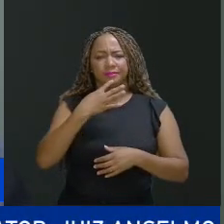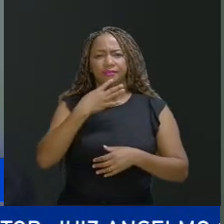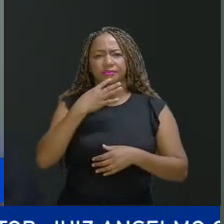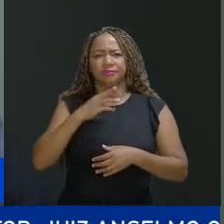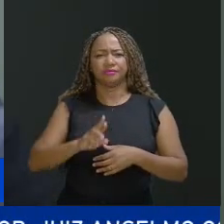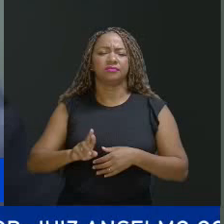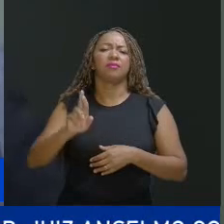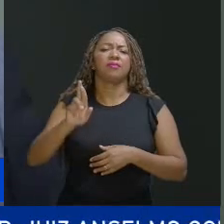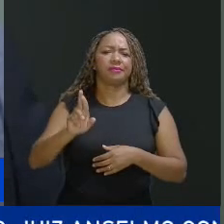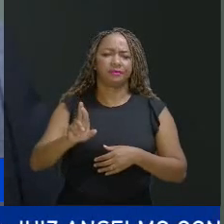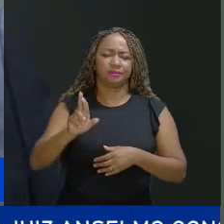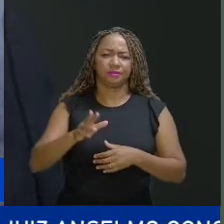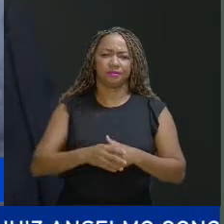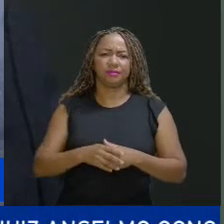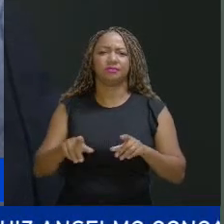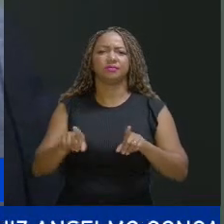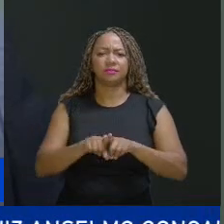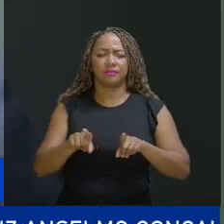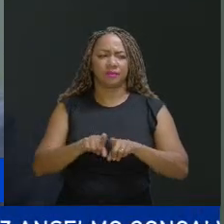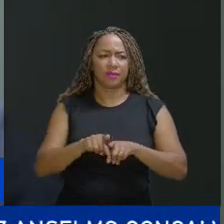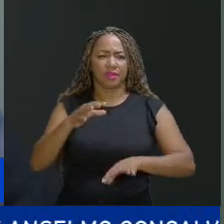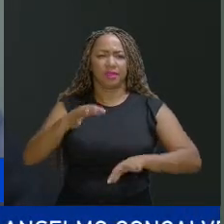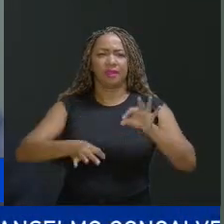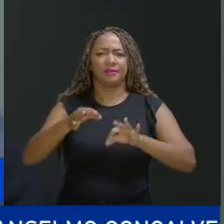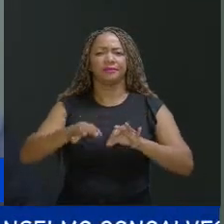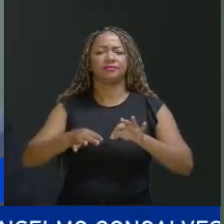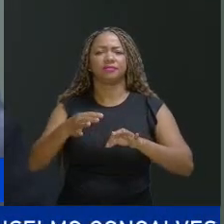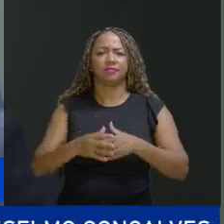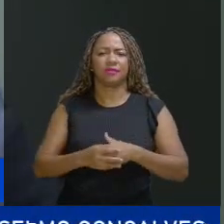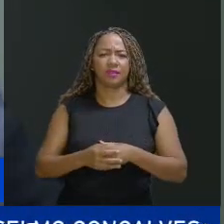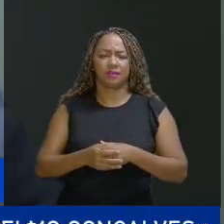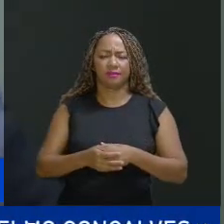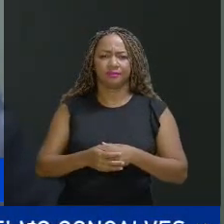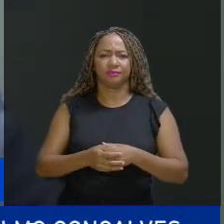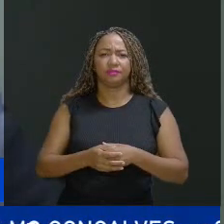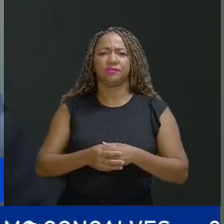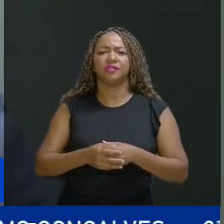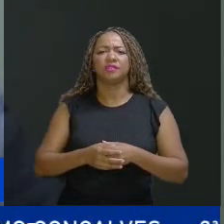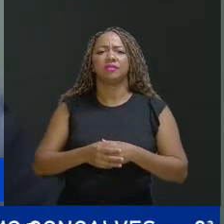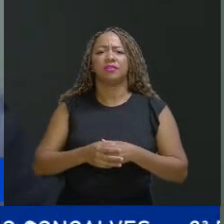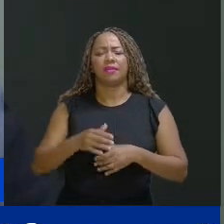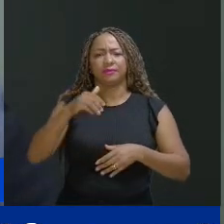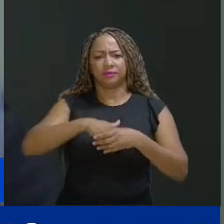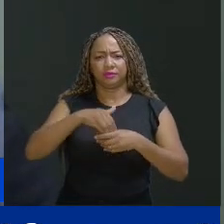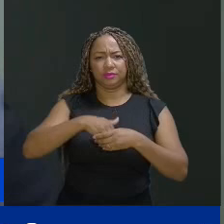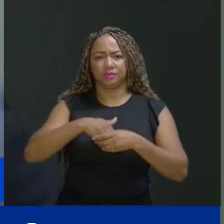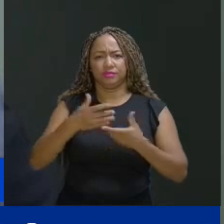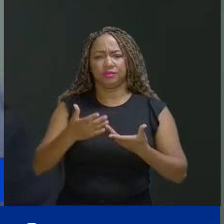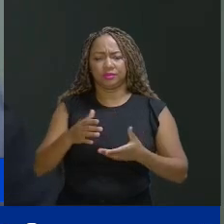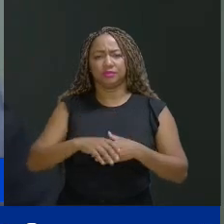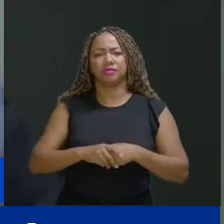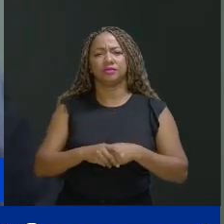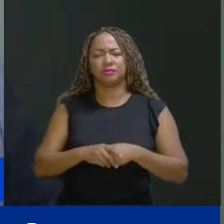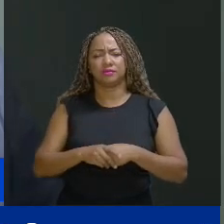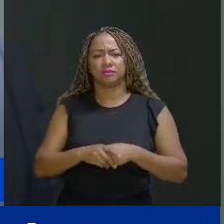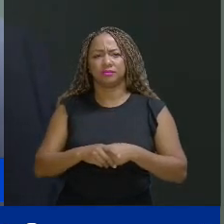da representação e a julgou procedente os termos dos votos proferidos pelo relator com as